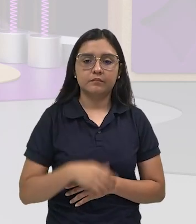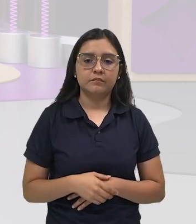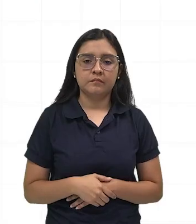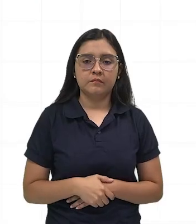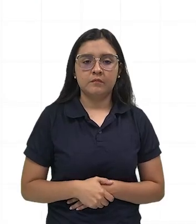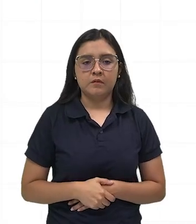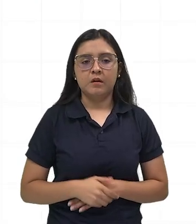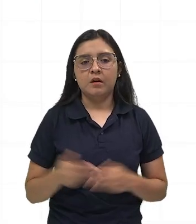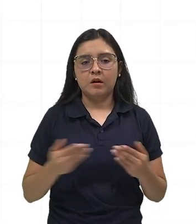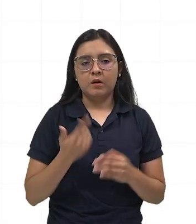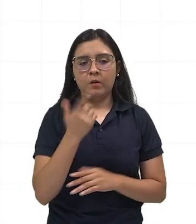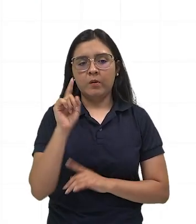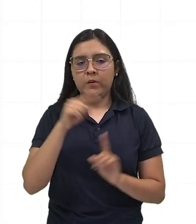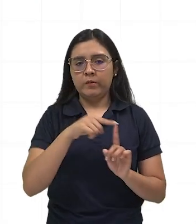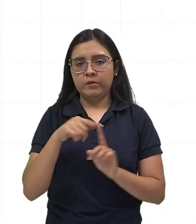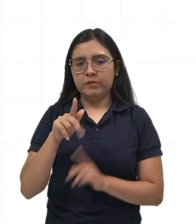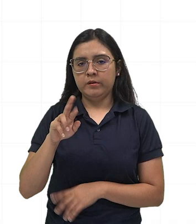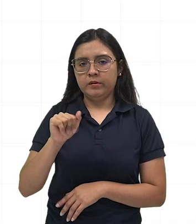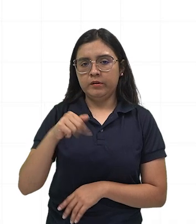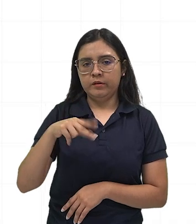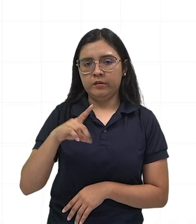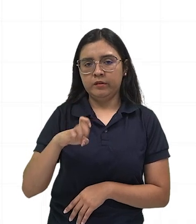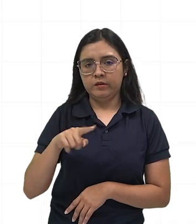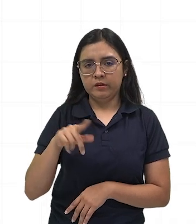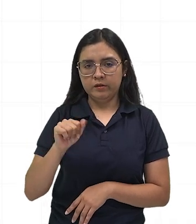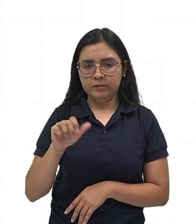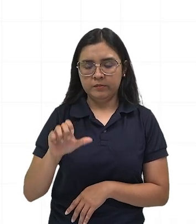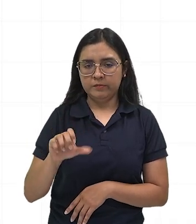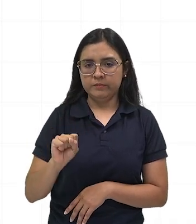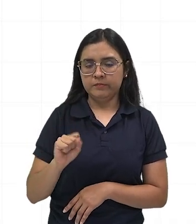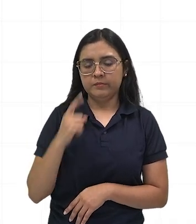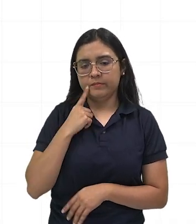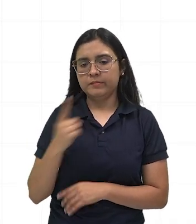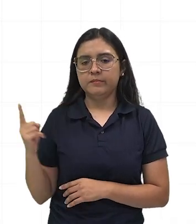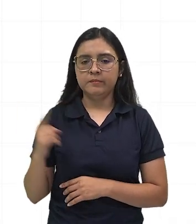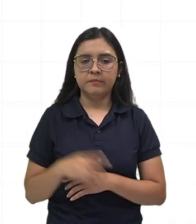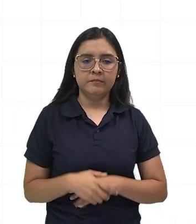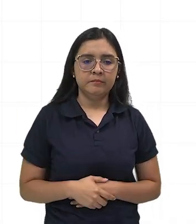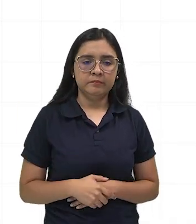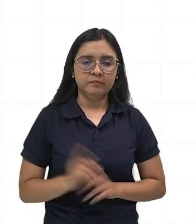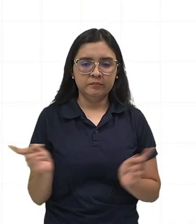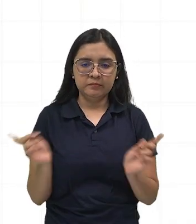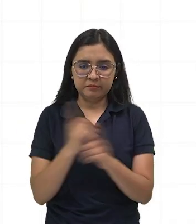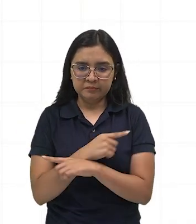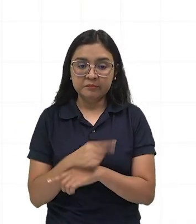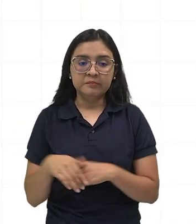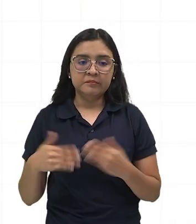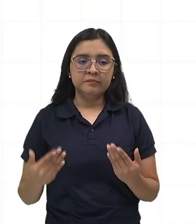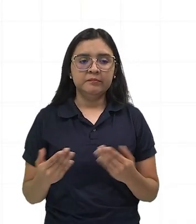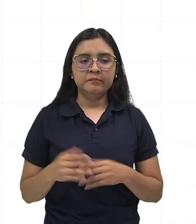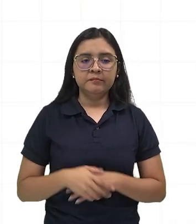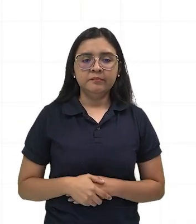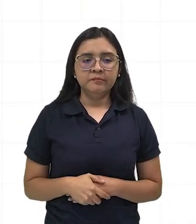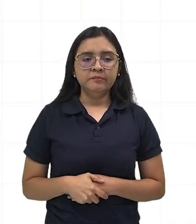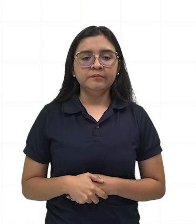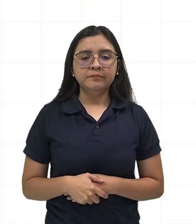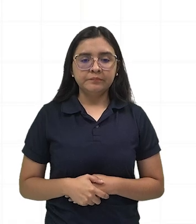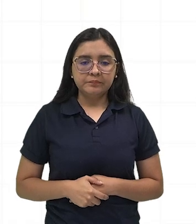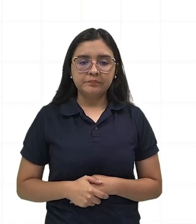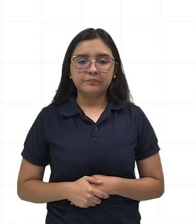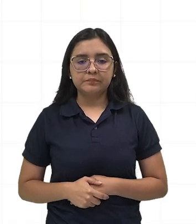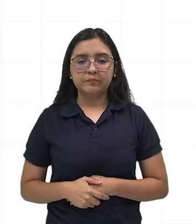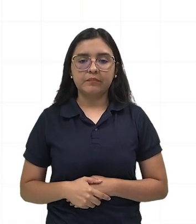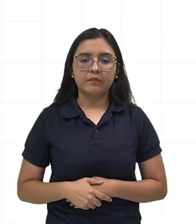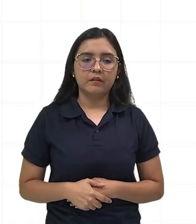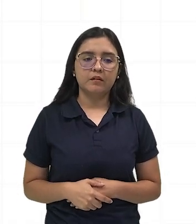grandezas inversamente proporcionais. Olha lá. As inversamente proporcionais, elas dizem o seguinte, ó, duas grandezas